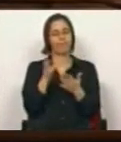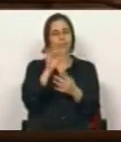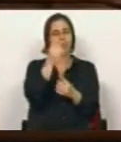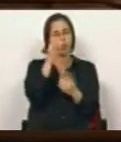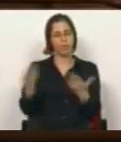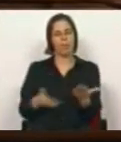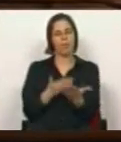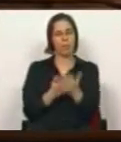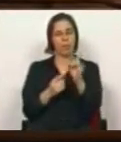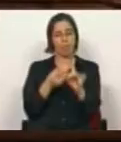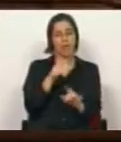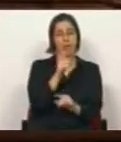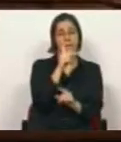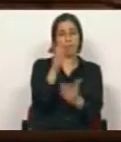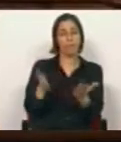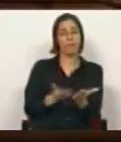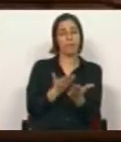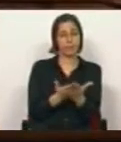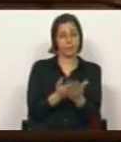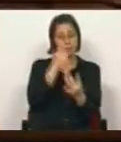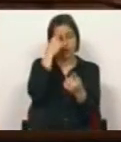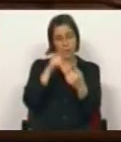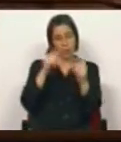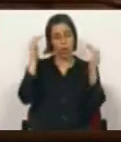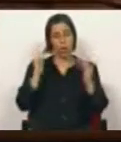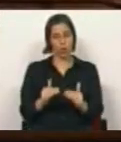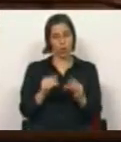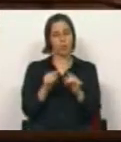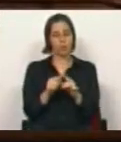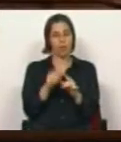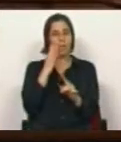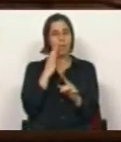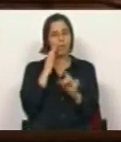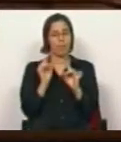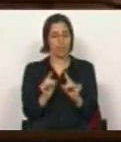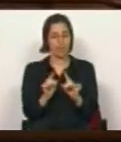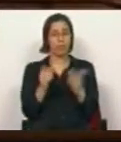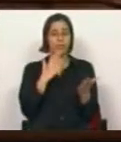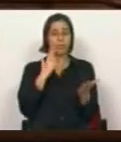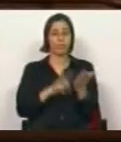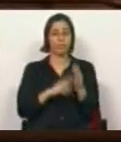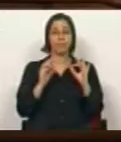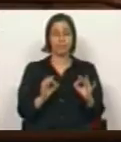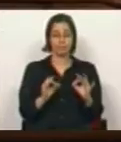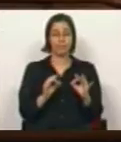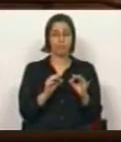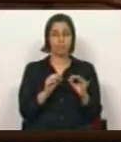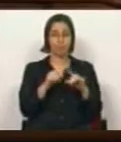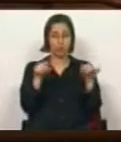mais uma proposta que o PEV apresenta com vista à redução da utilização do plástico. A verdade é que os